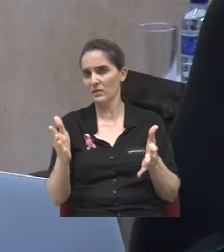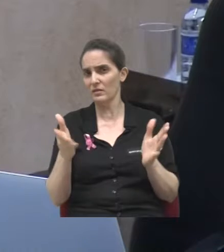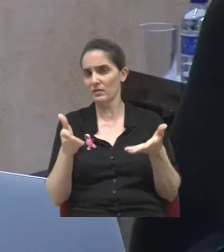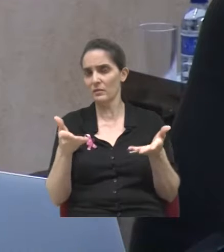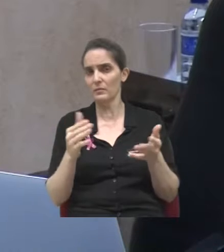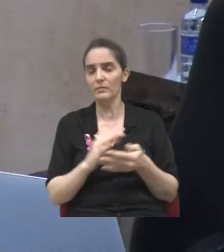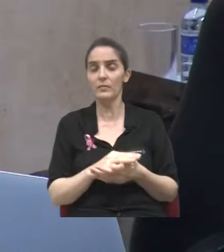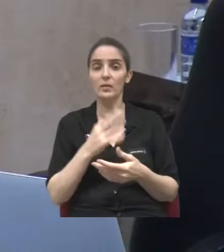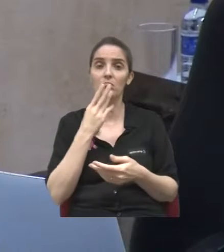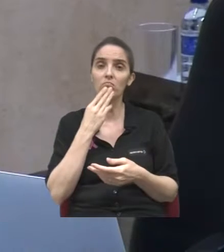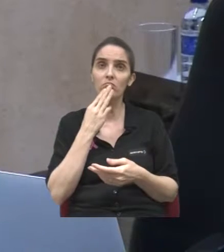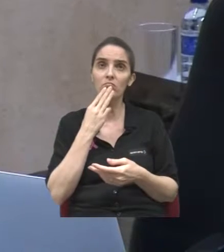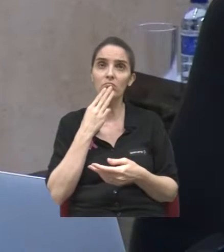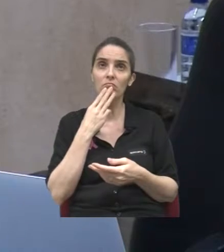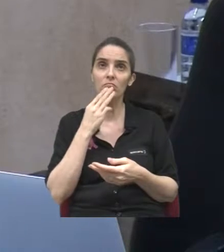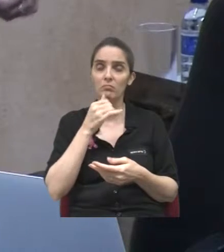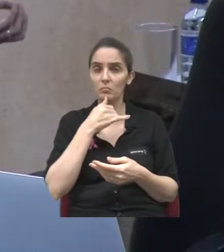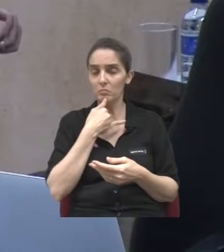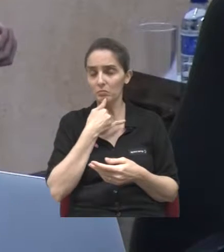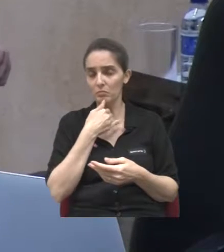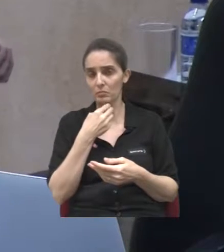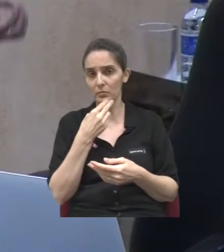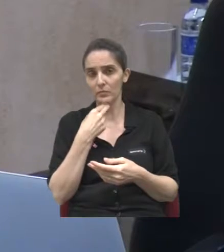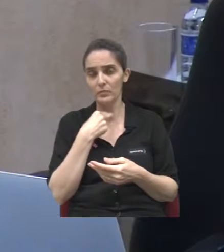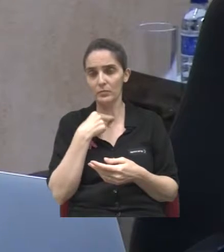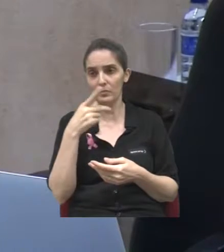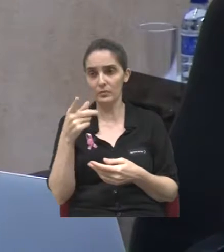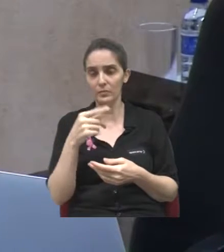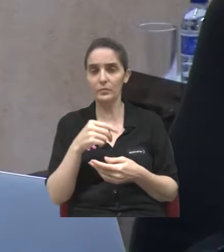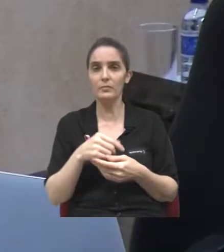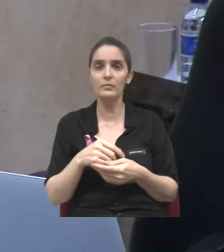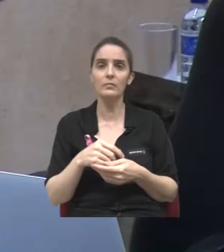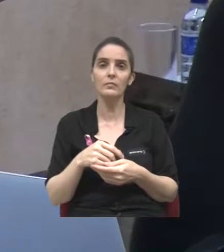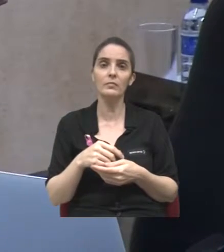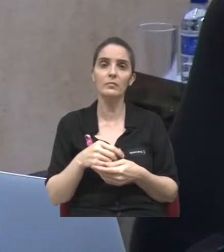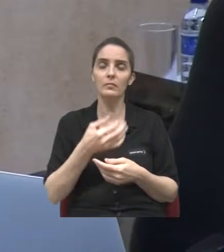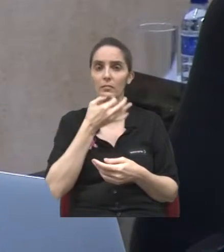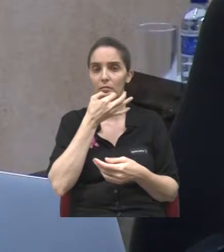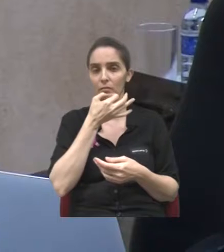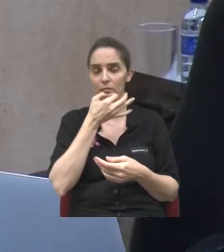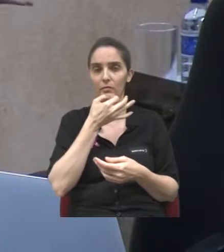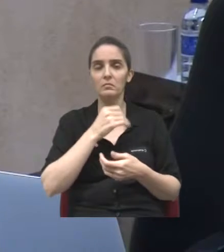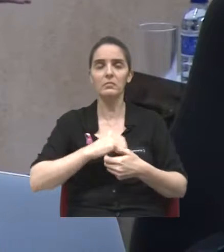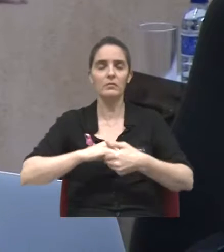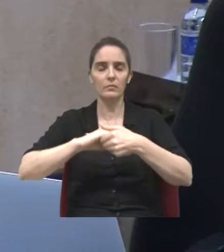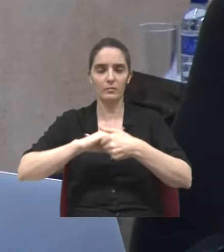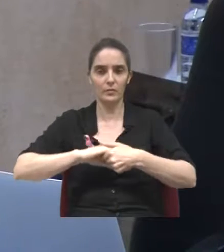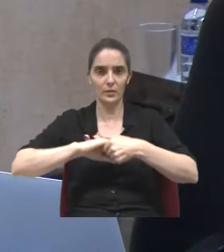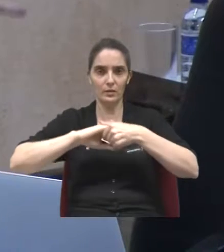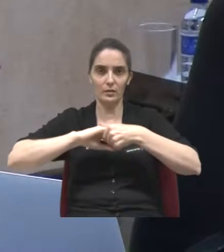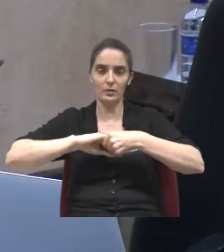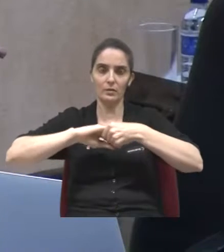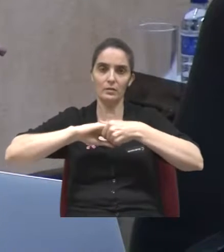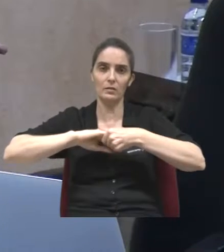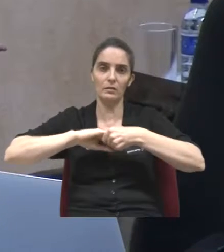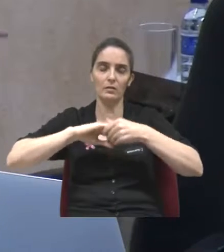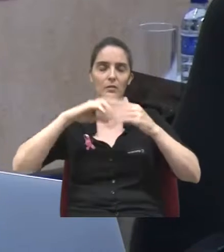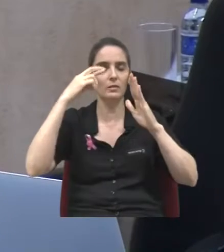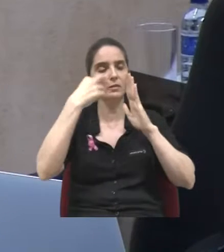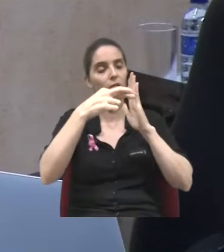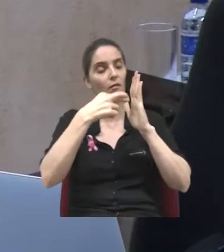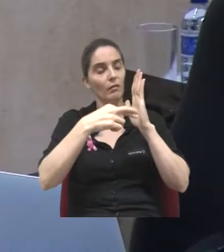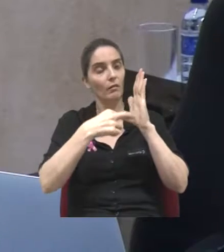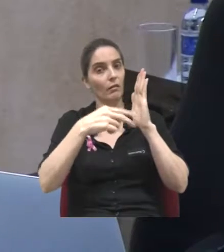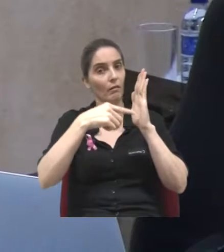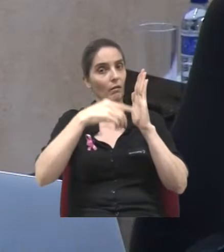Vaguinho, lamento de não poder regimentalmente conceder. Parabéns. Espero que esse relatório seja cumprido, porque a